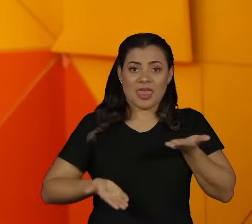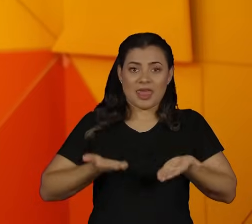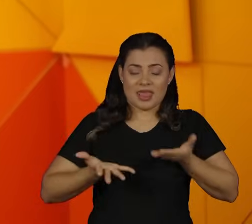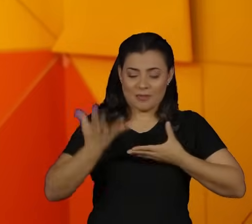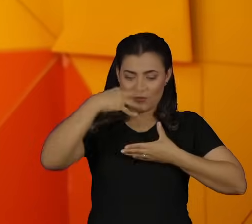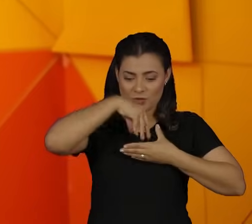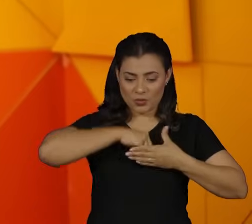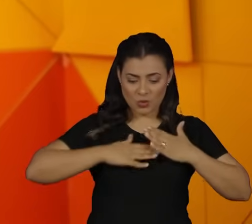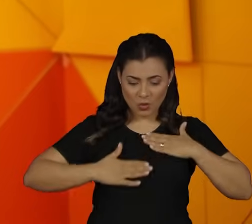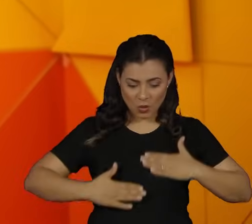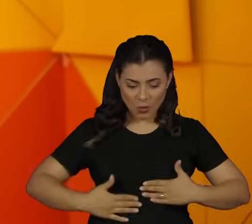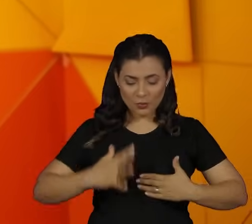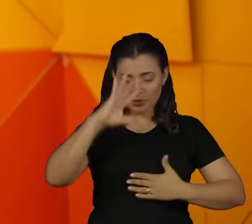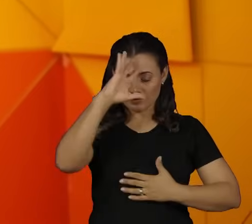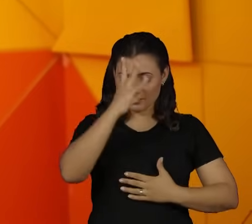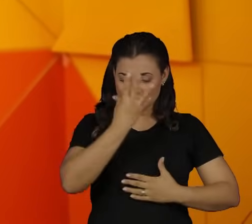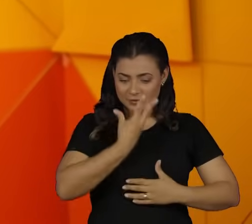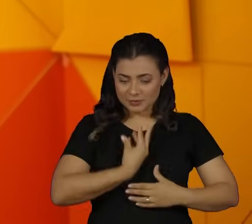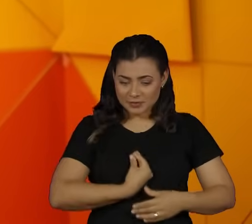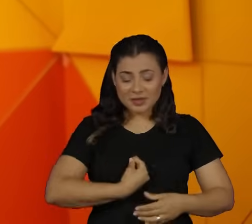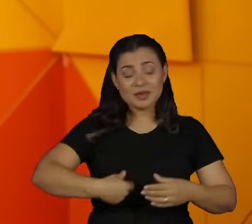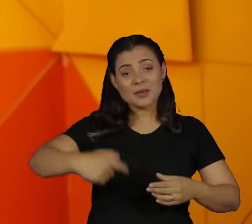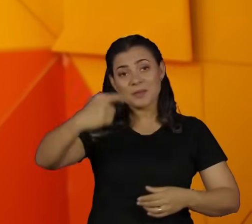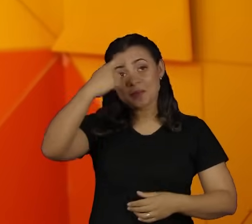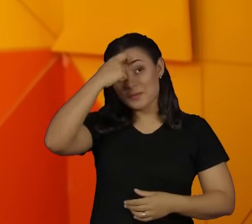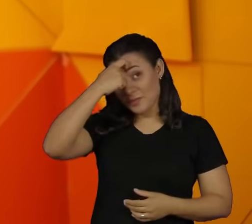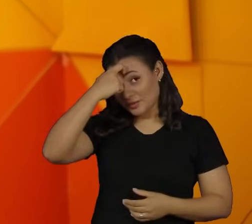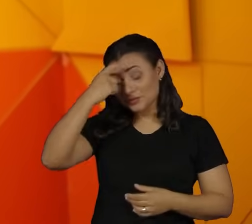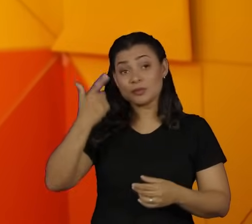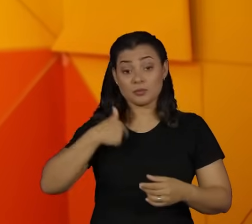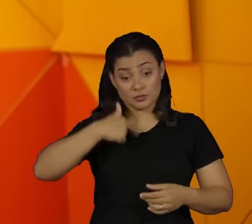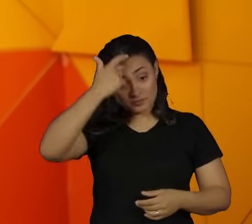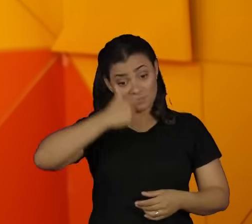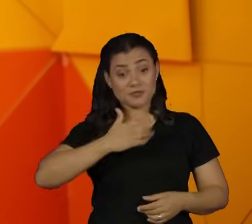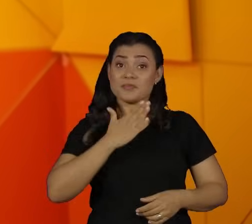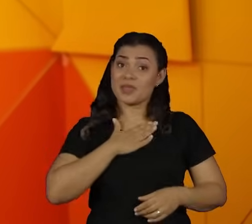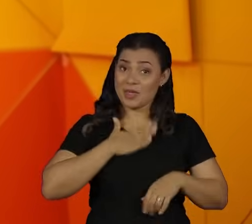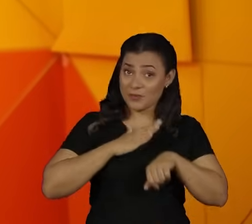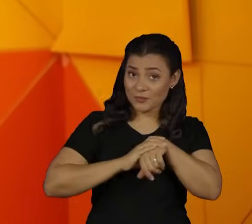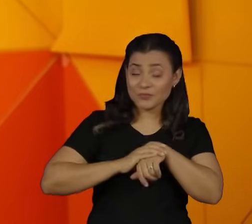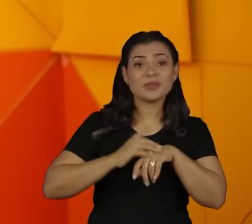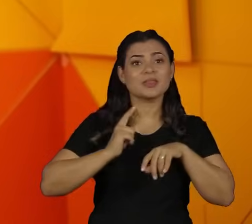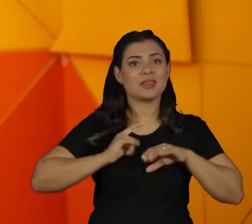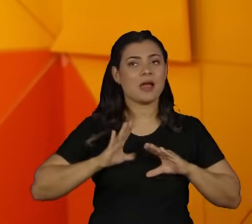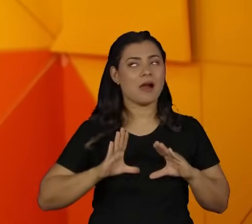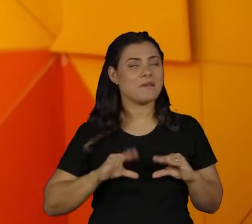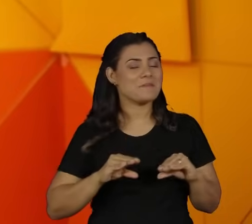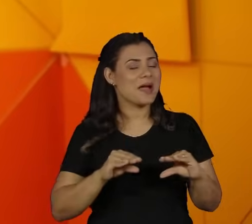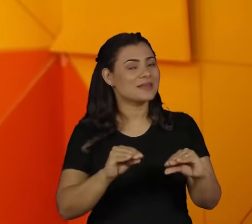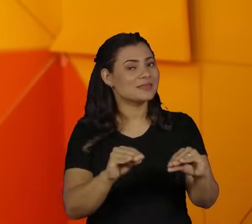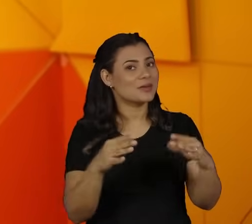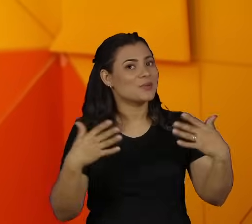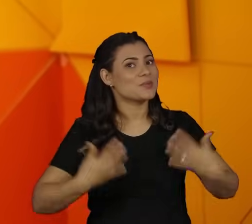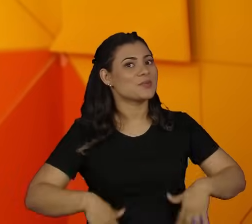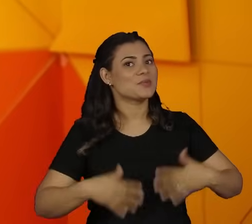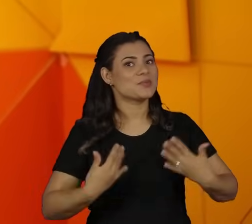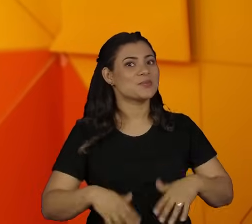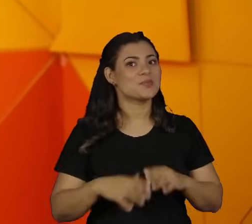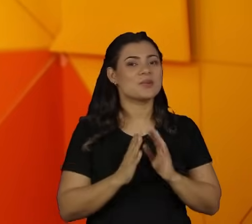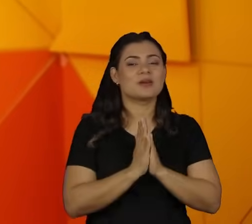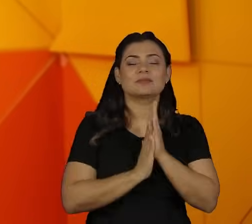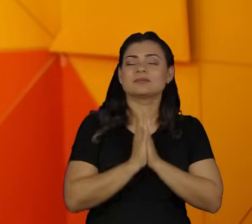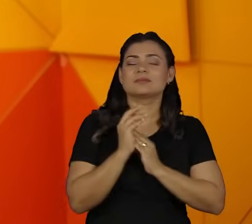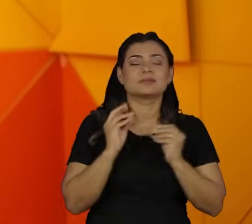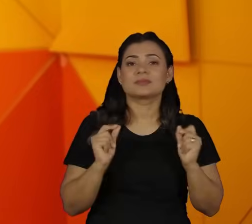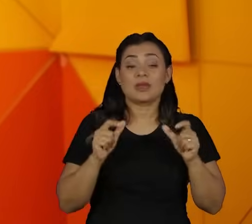e do espírito. E a gente, vou te falar, eu, na verdade, né, recebi uma massagem a 4 mãos em